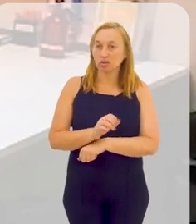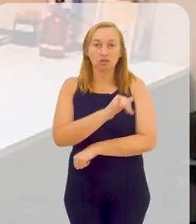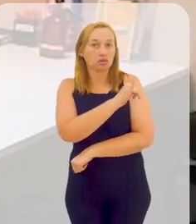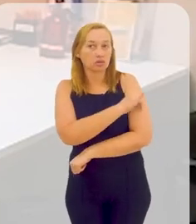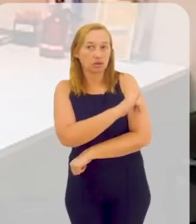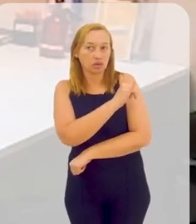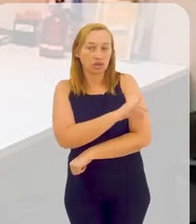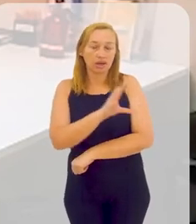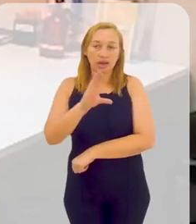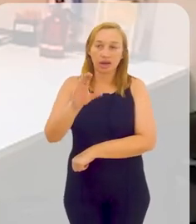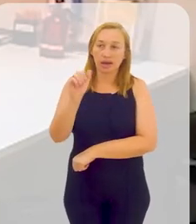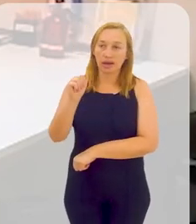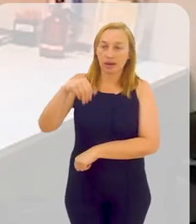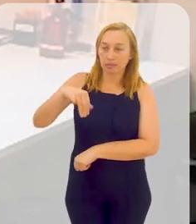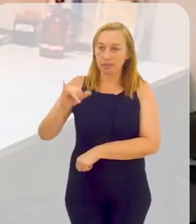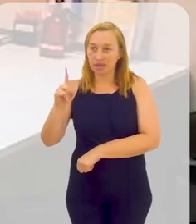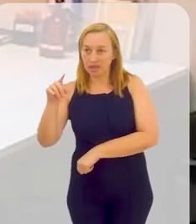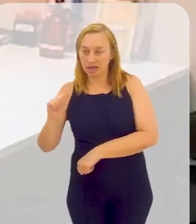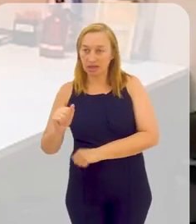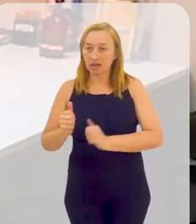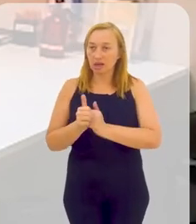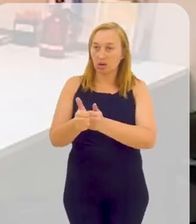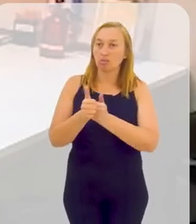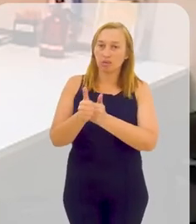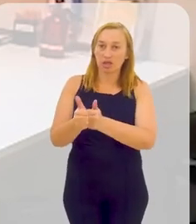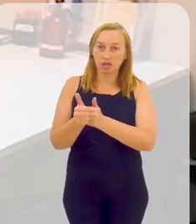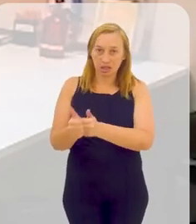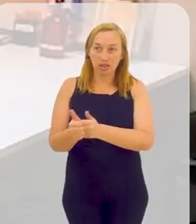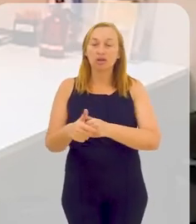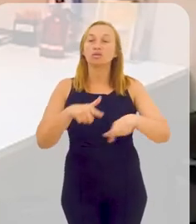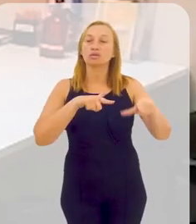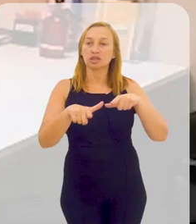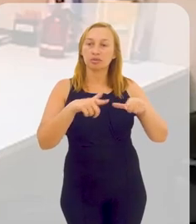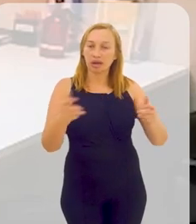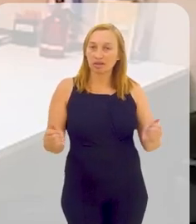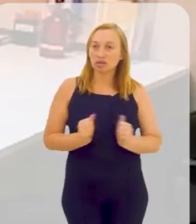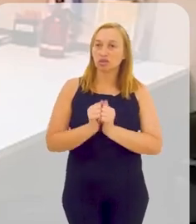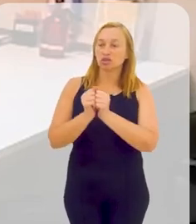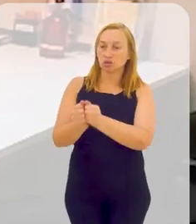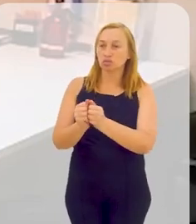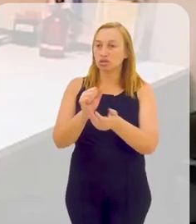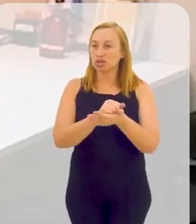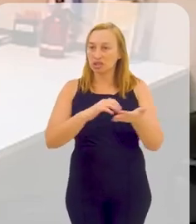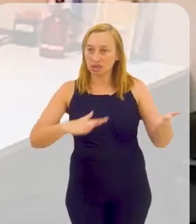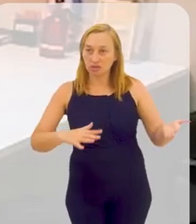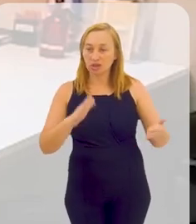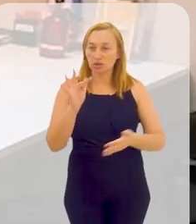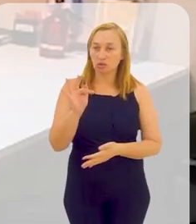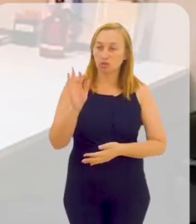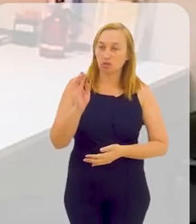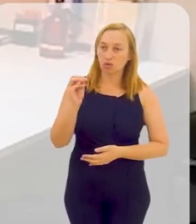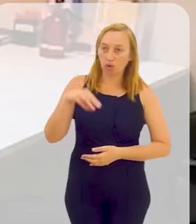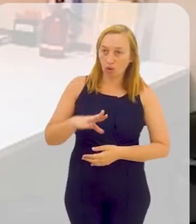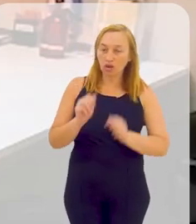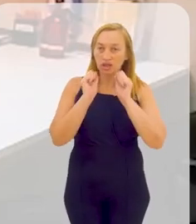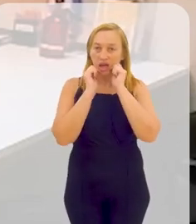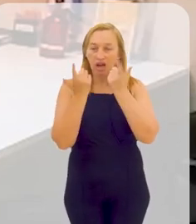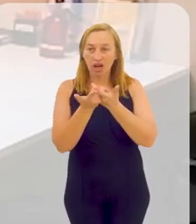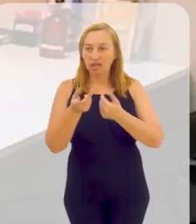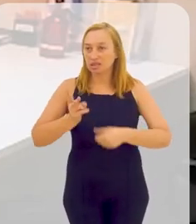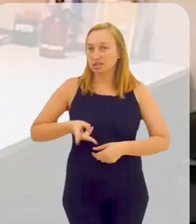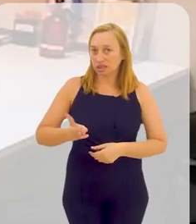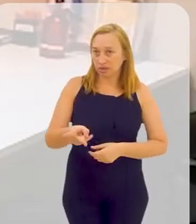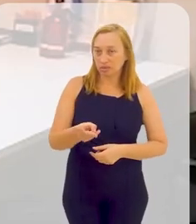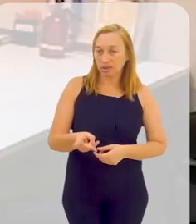no Rio de Janeiro a Camila Nascimento que acompanha o trabalho e participa das atividades do fórum e da